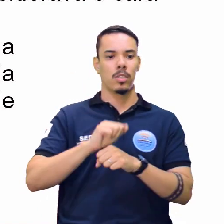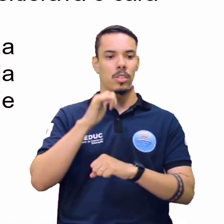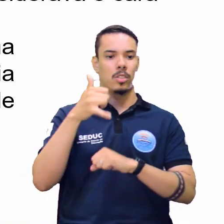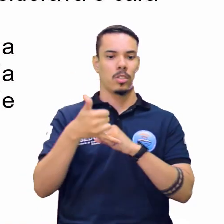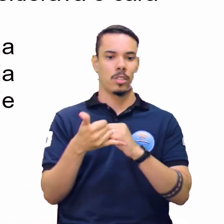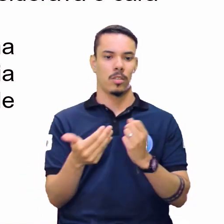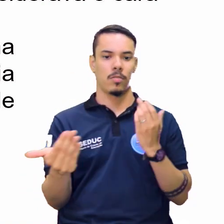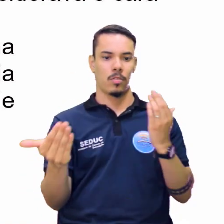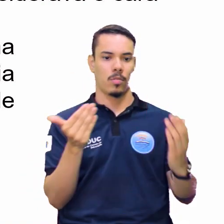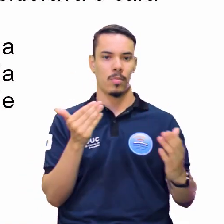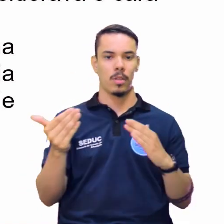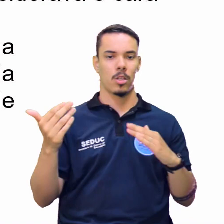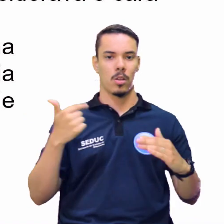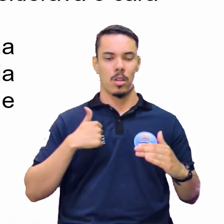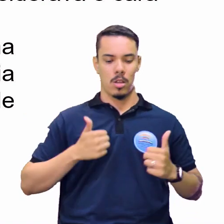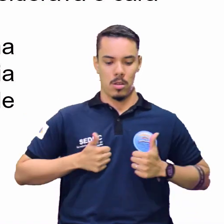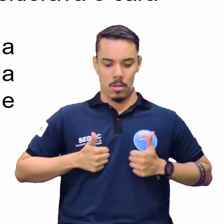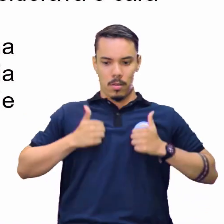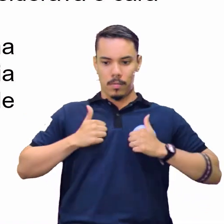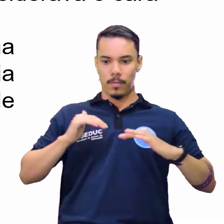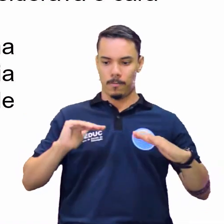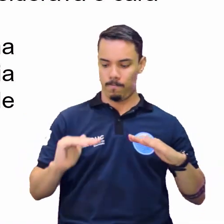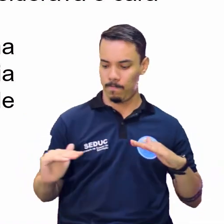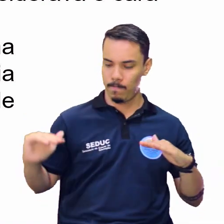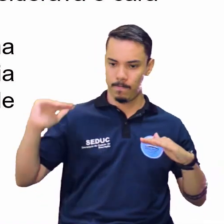no grau comparativo de superioridade